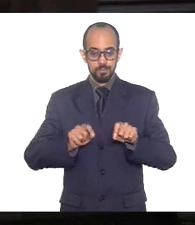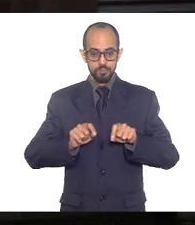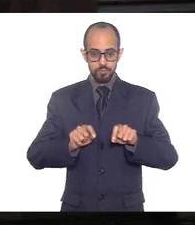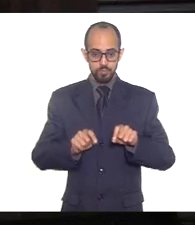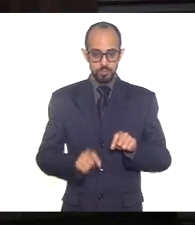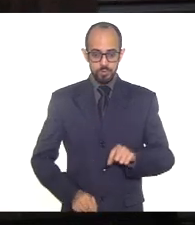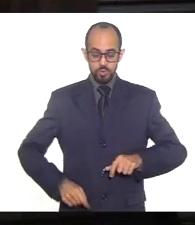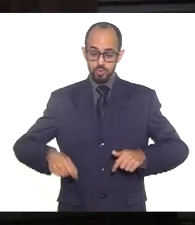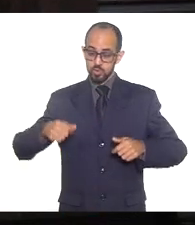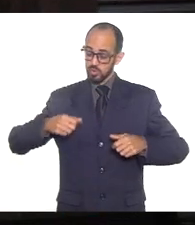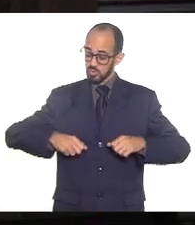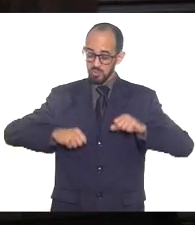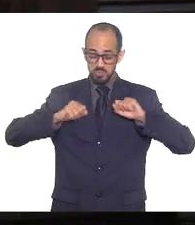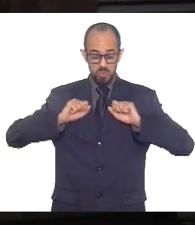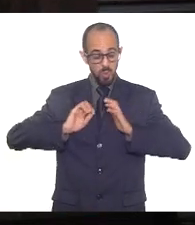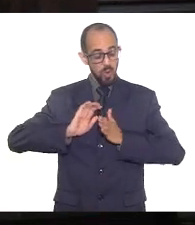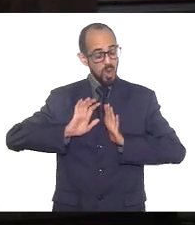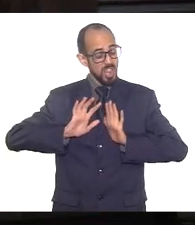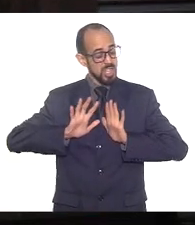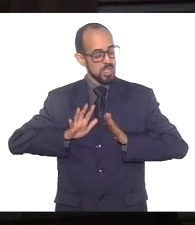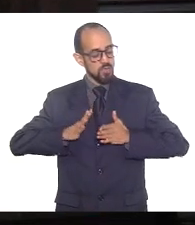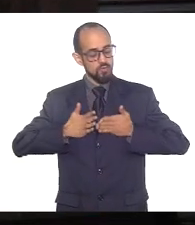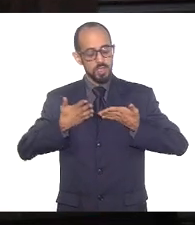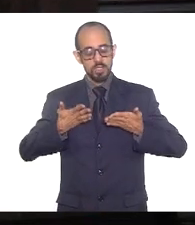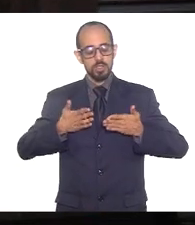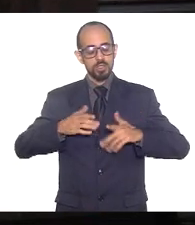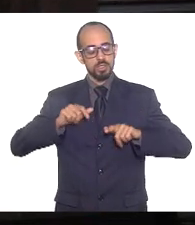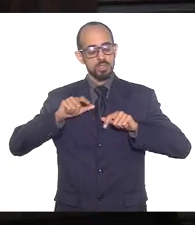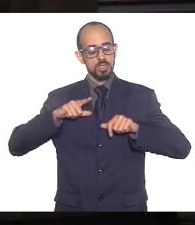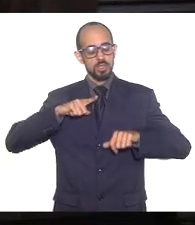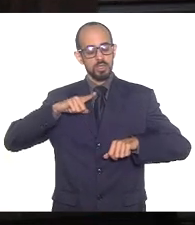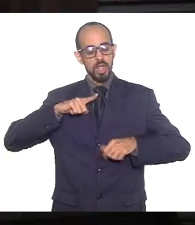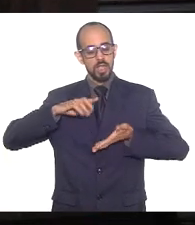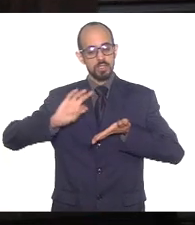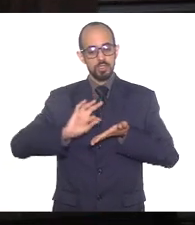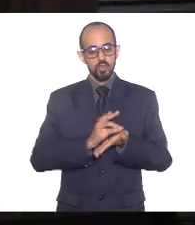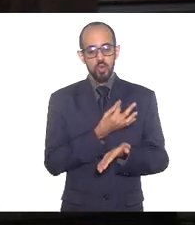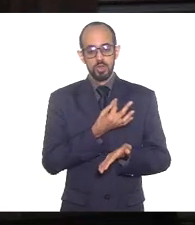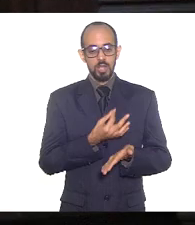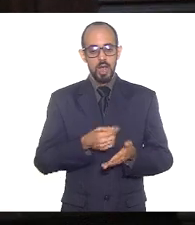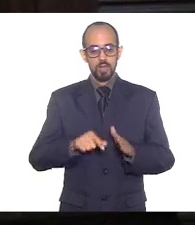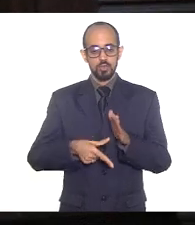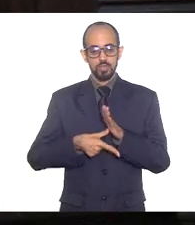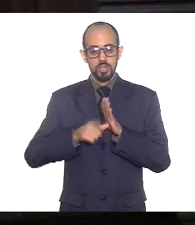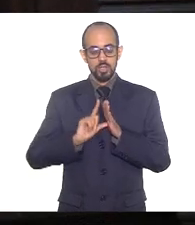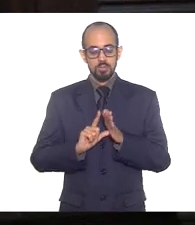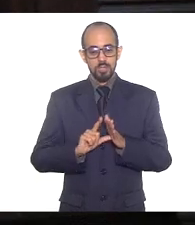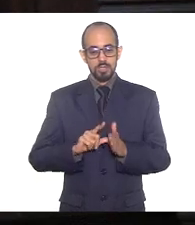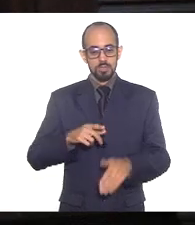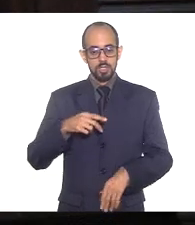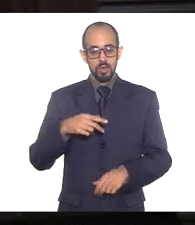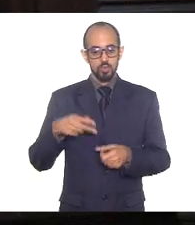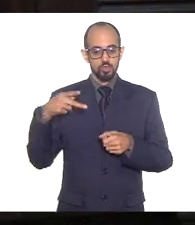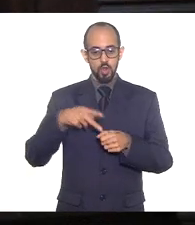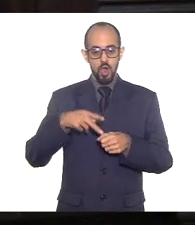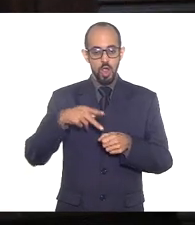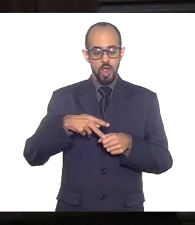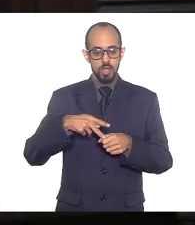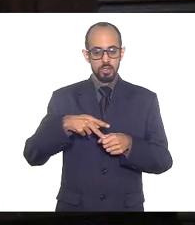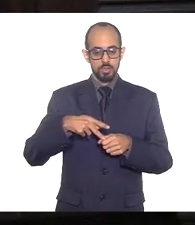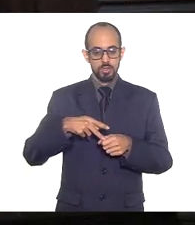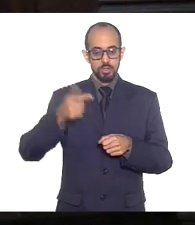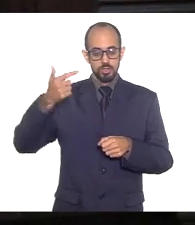draconianas injuriosos ás lesivas que Esses contratos de antecipação de rite no mercado internacional